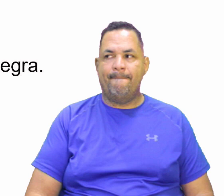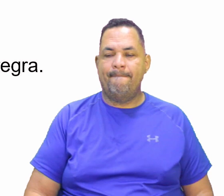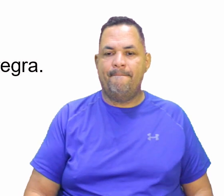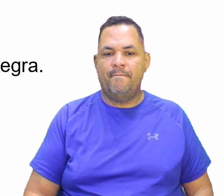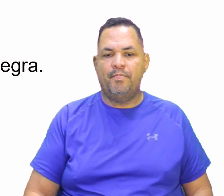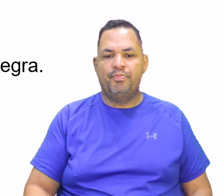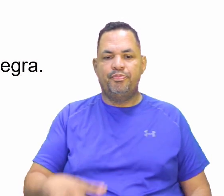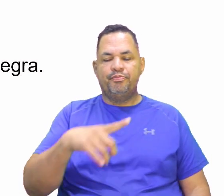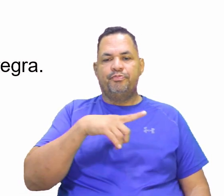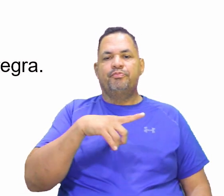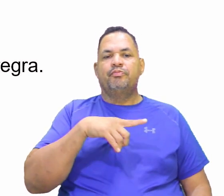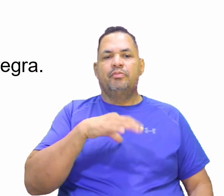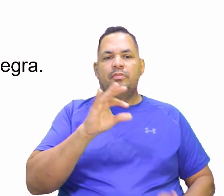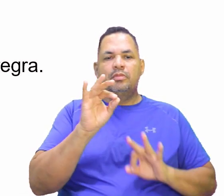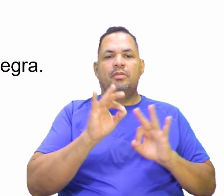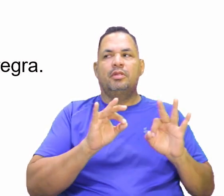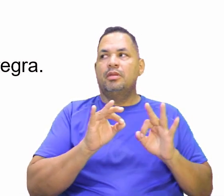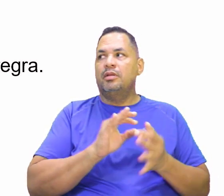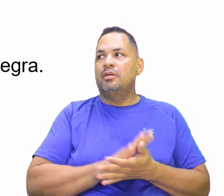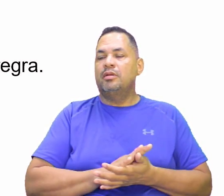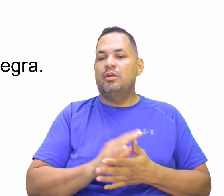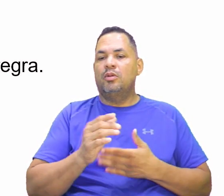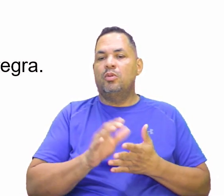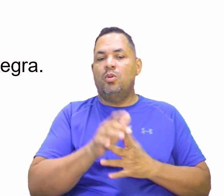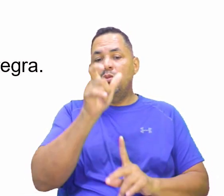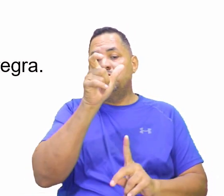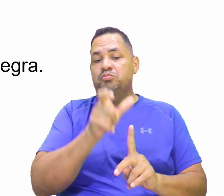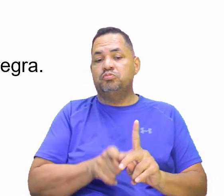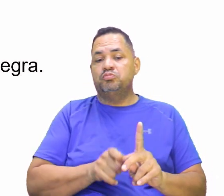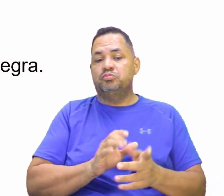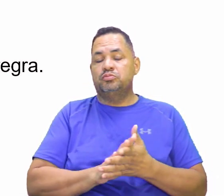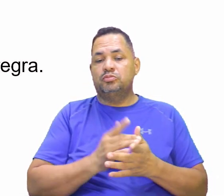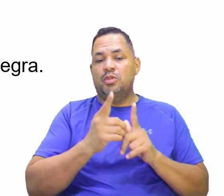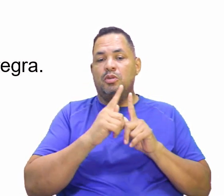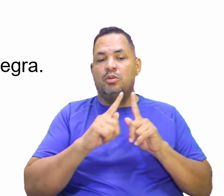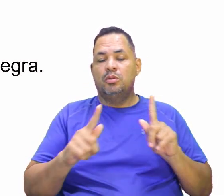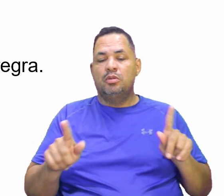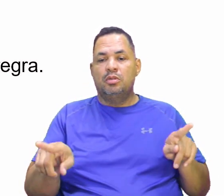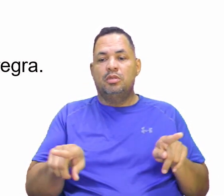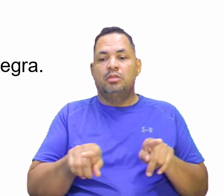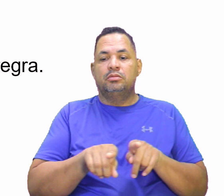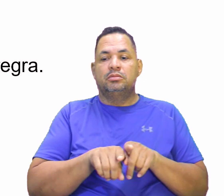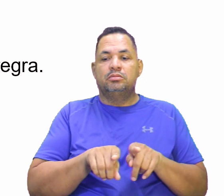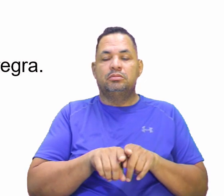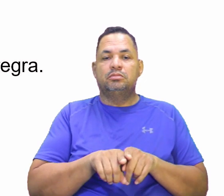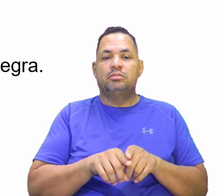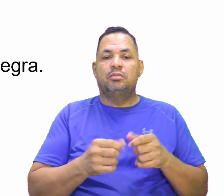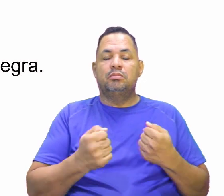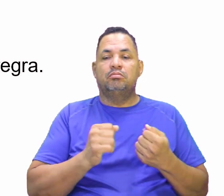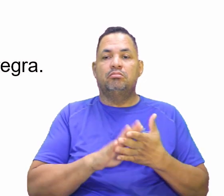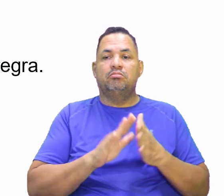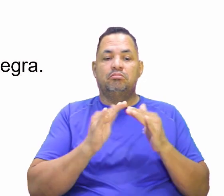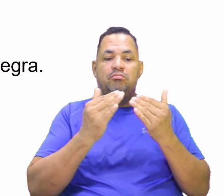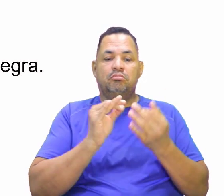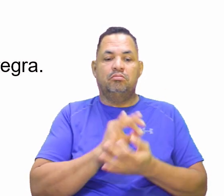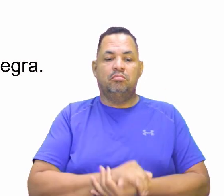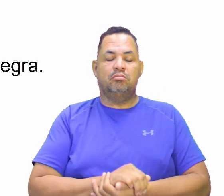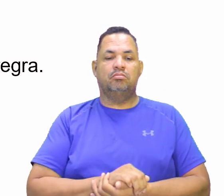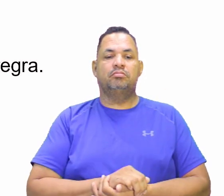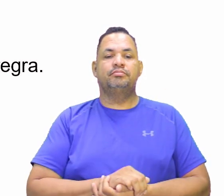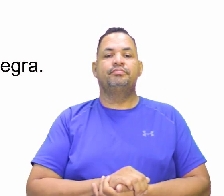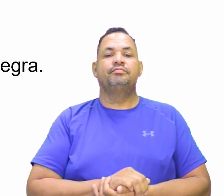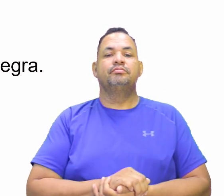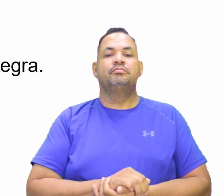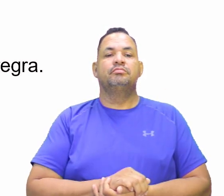um literário... Tá certo? Um autor e um gramático. E aí vocês podem prestar atenção também, pessoal, na questão. Quando